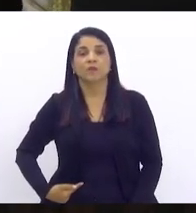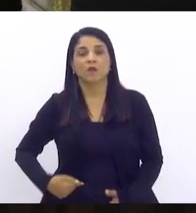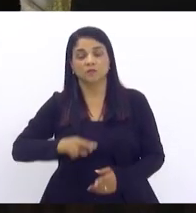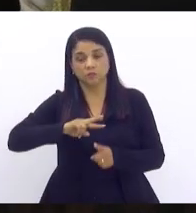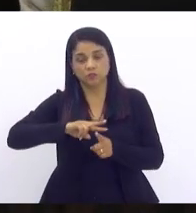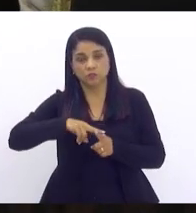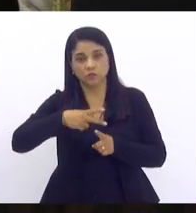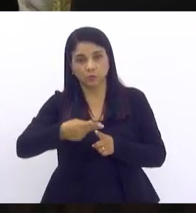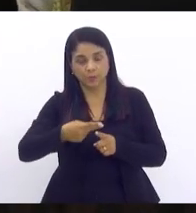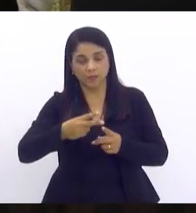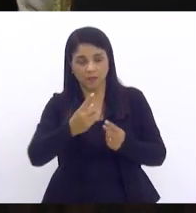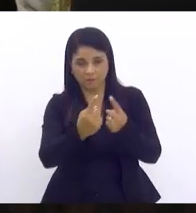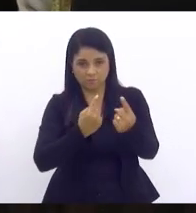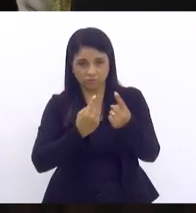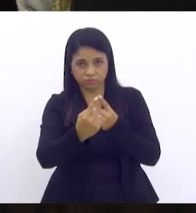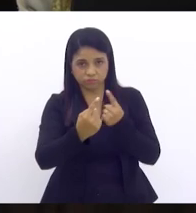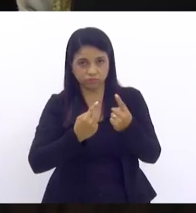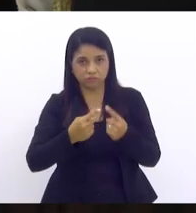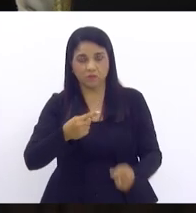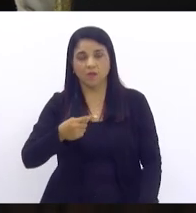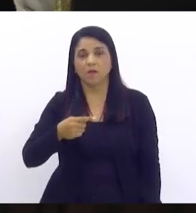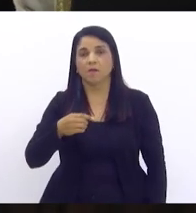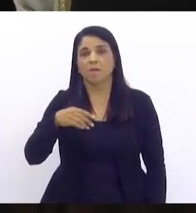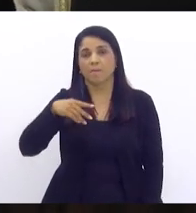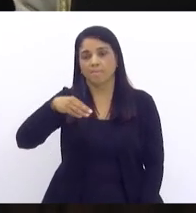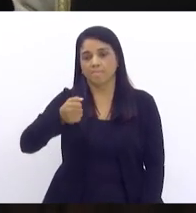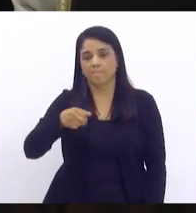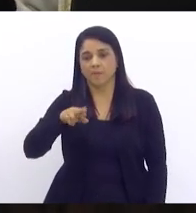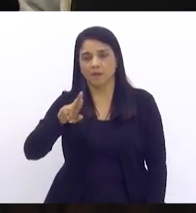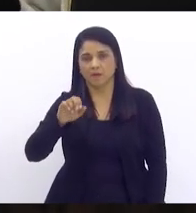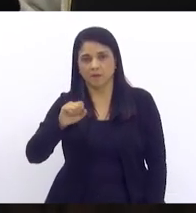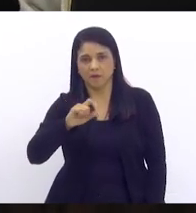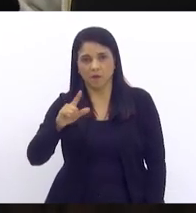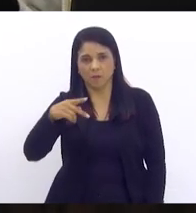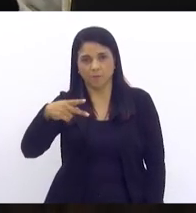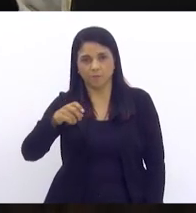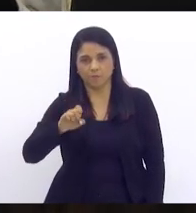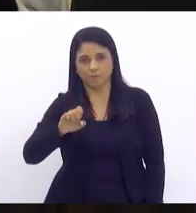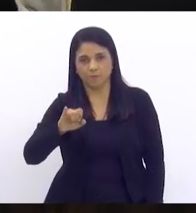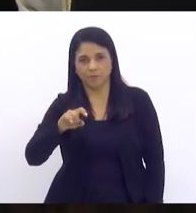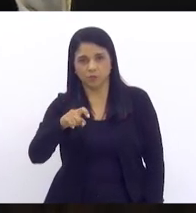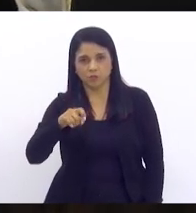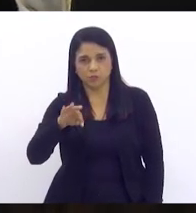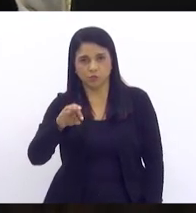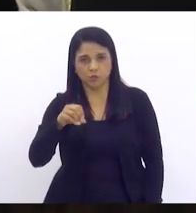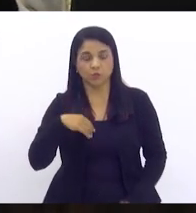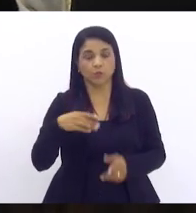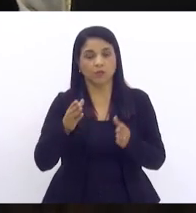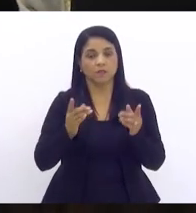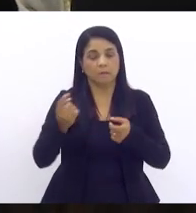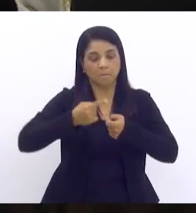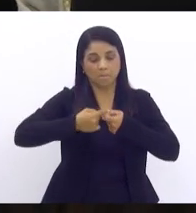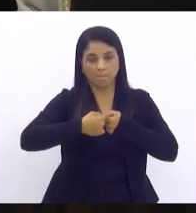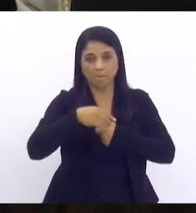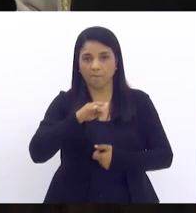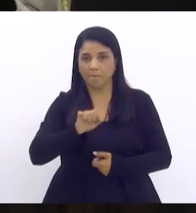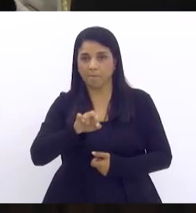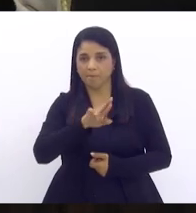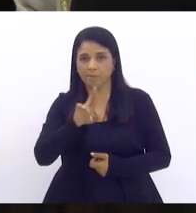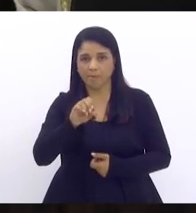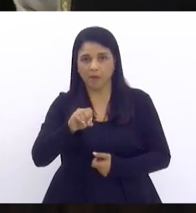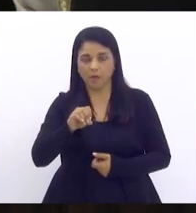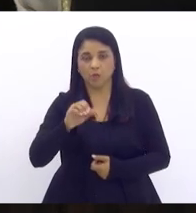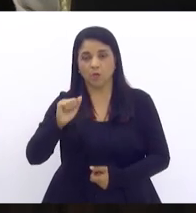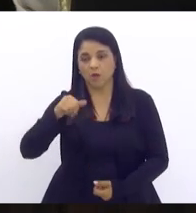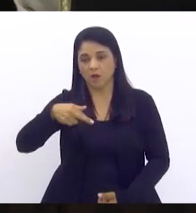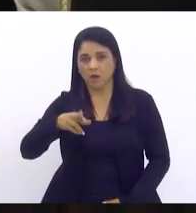duplicação da rodovia Amaral Peixoto RJ-106 entre os bairros de Âncora e Costa Azul, no município de Rio